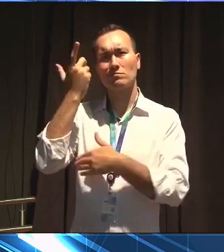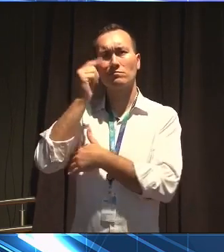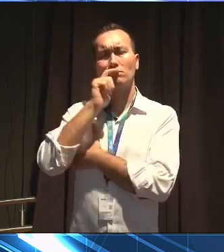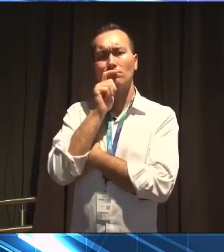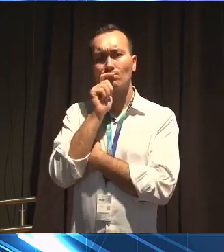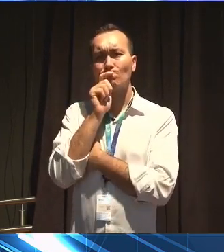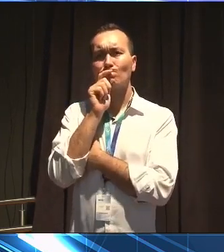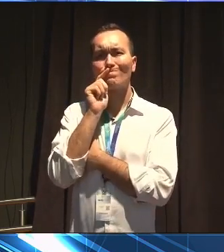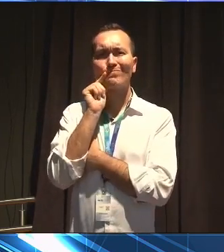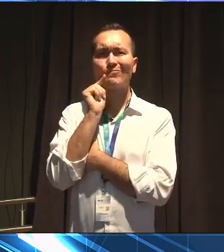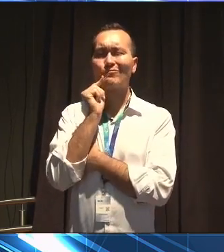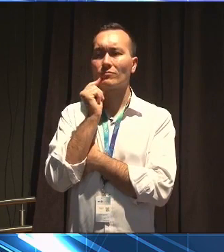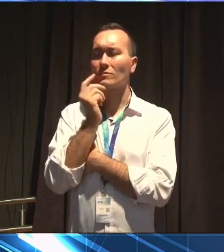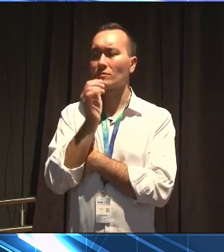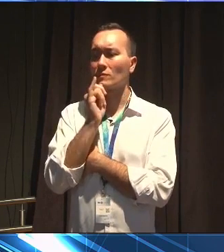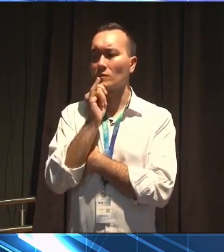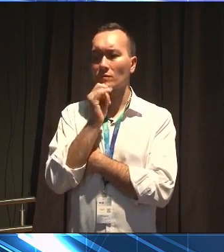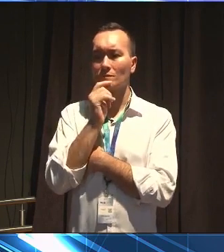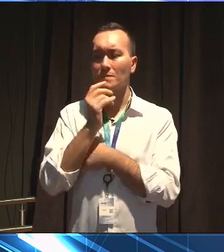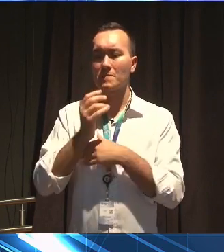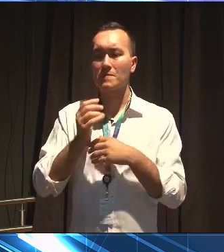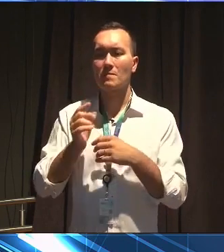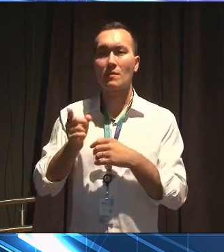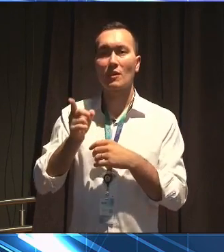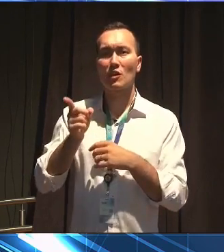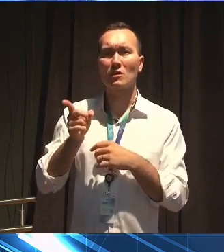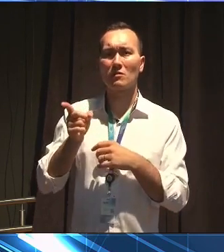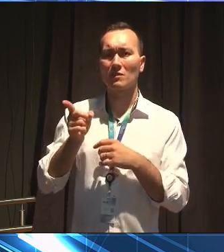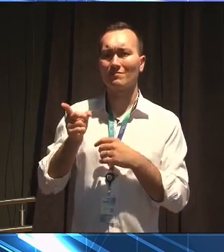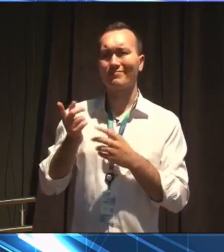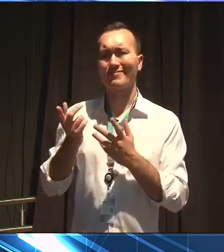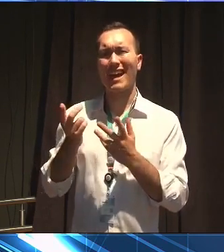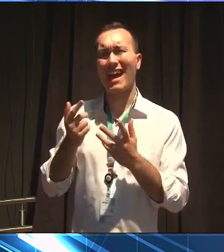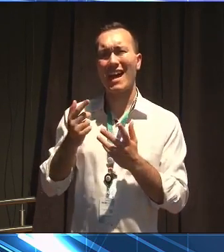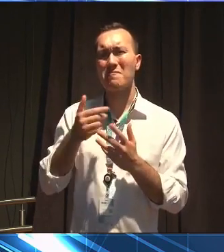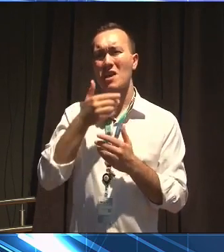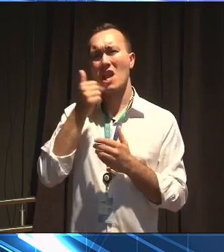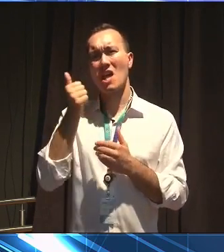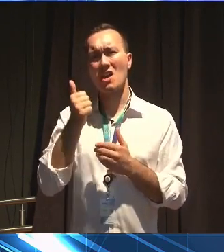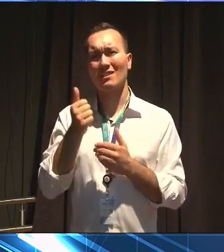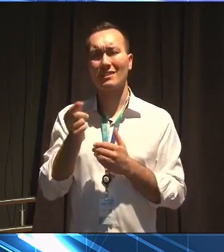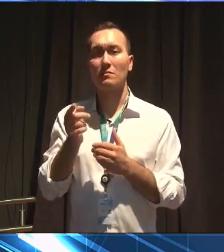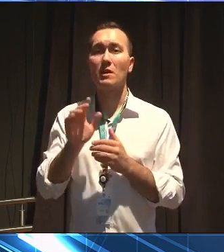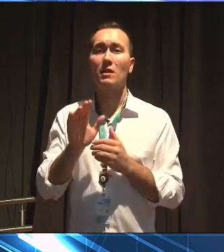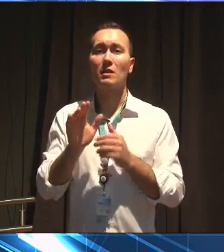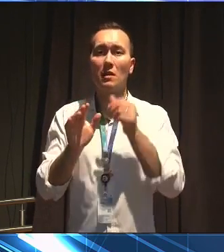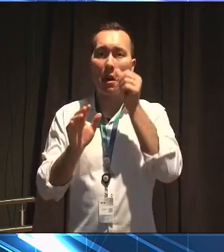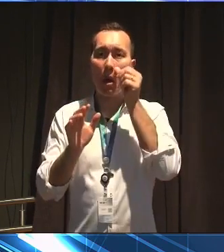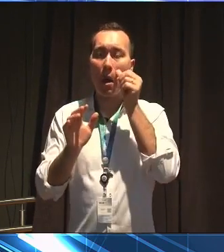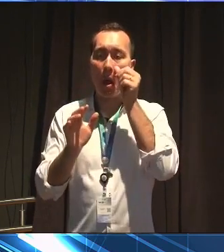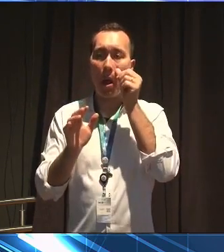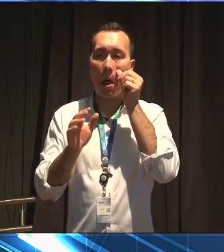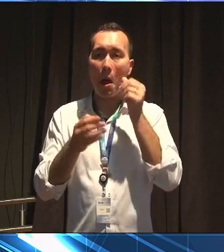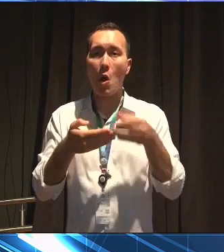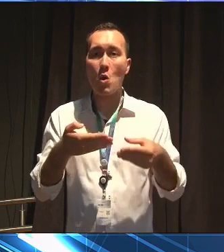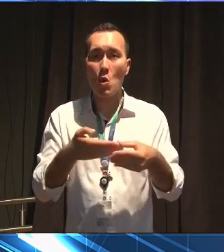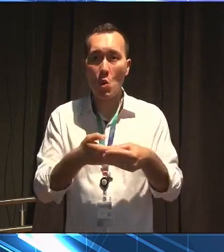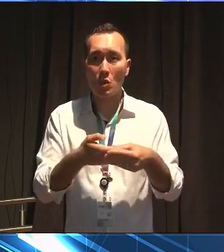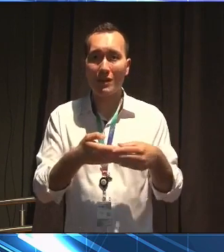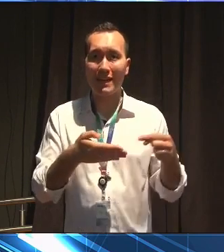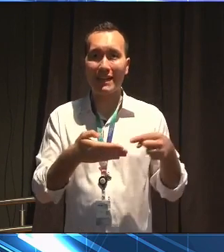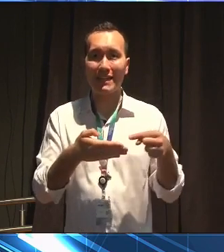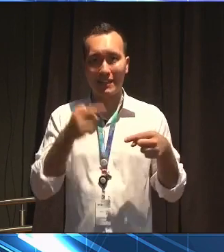com devido carinho e cuidado do ponto de vista de segurança. Por quê? Quando você usa um cookie, eu falei da